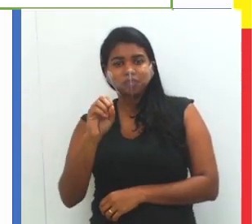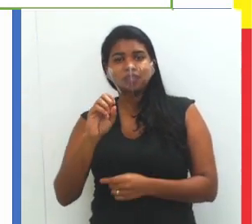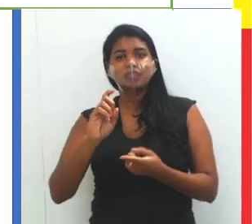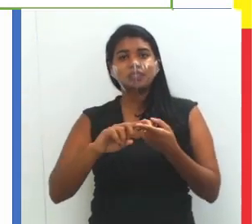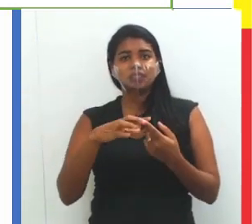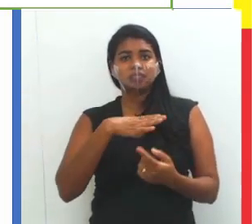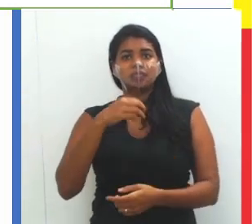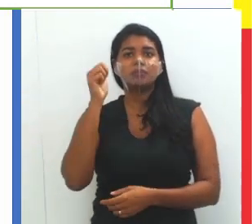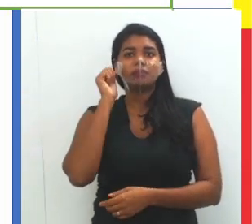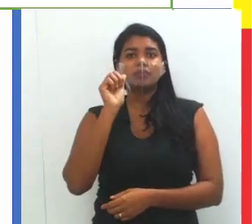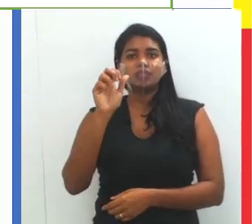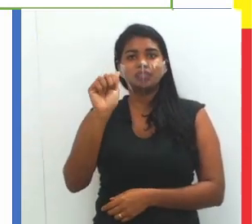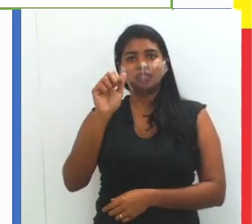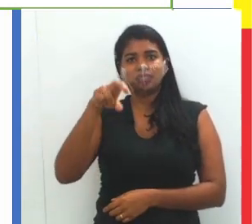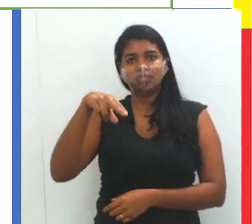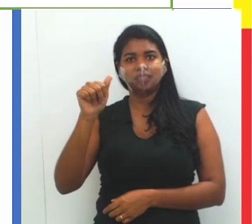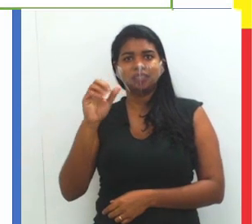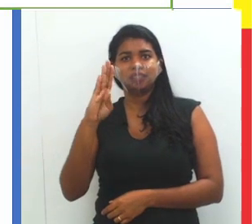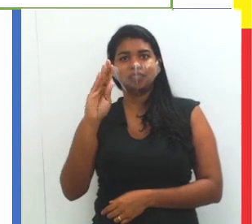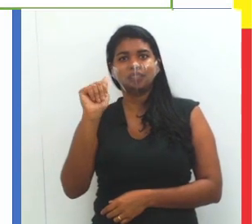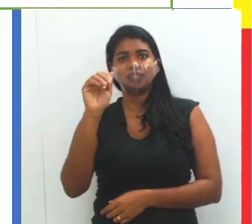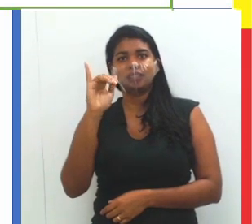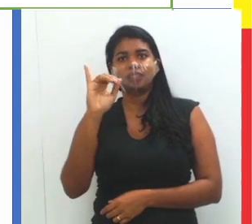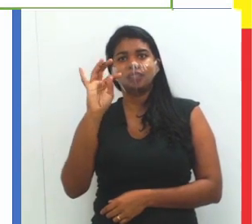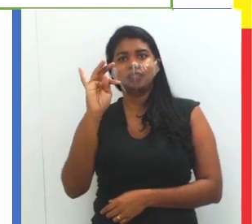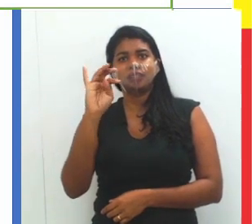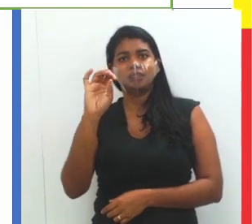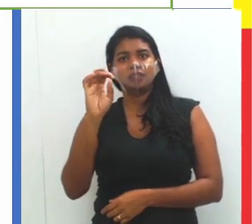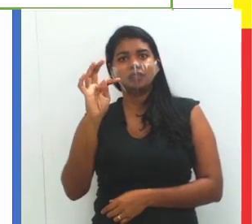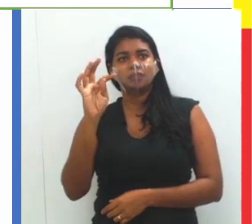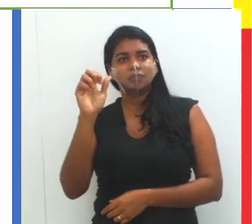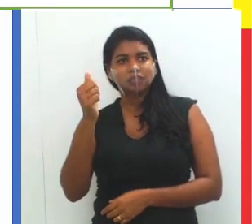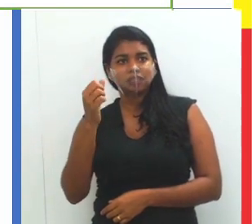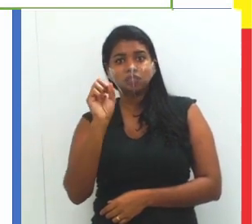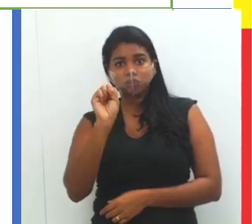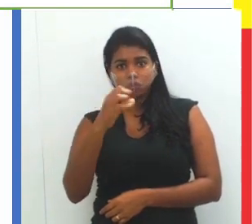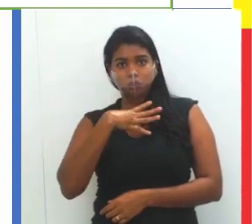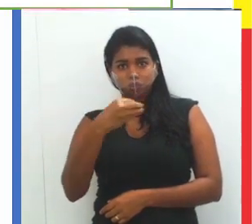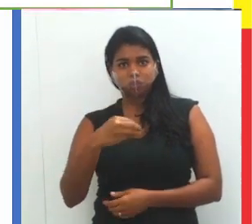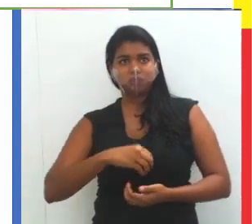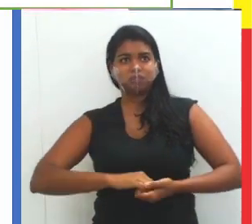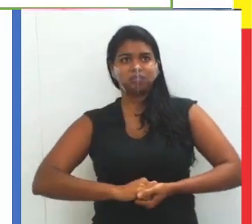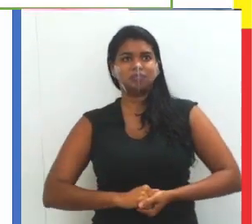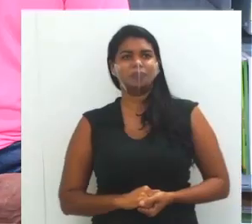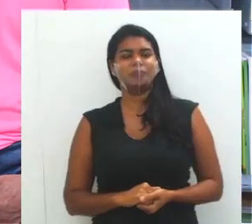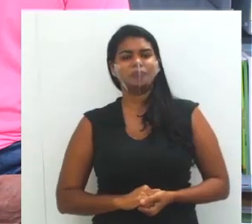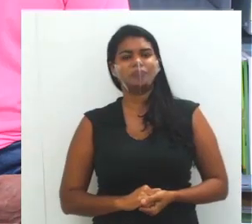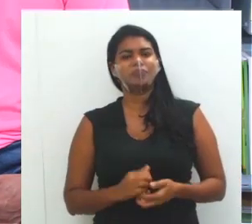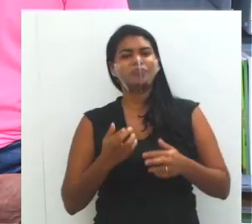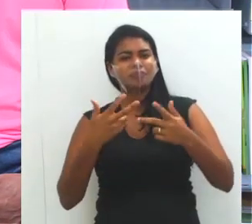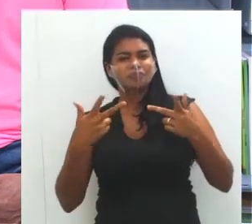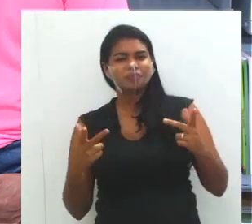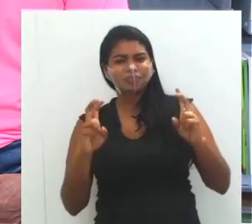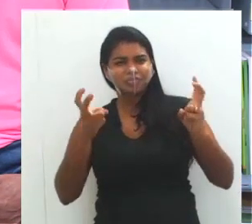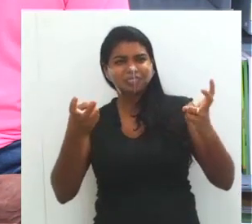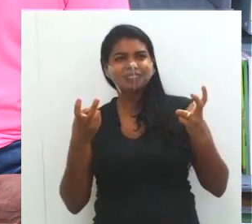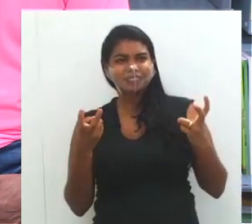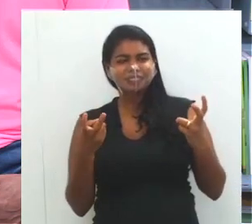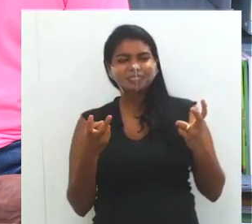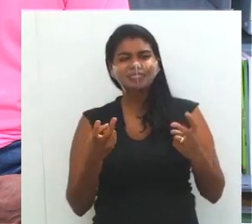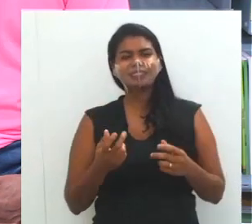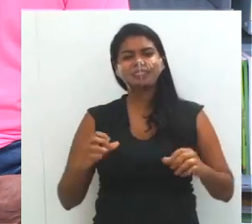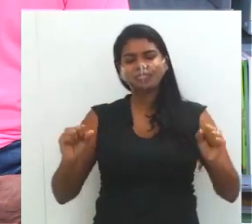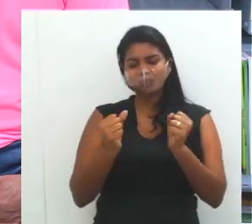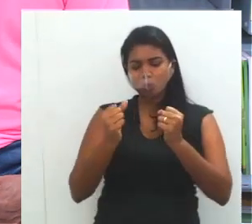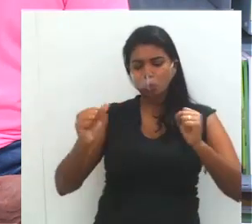Baixos, e Diana Batista de Jesus. O casal teve 8 filhos. Outra coisa interessante que Luiz Gonzaga